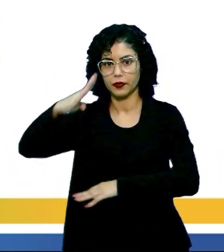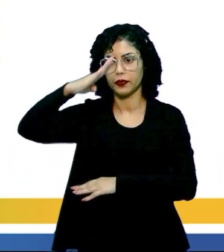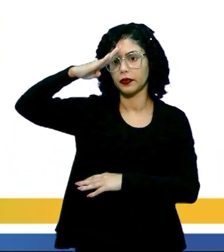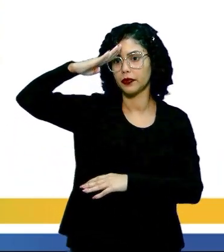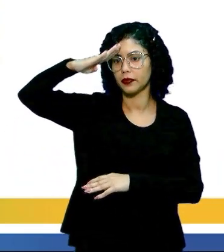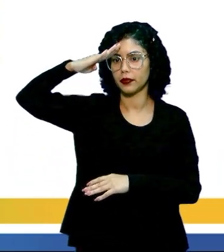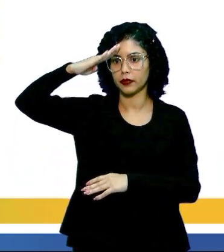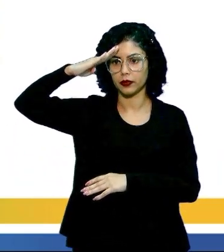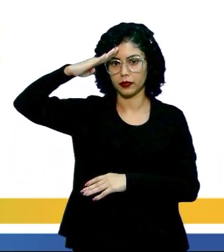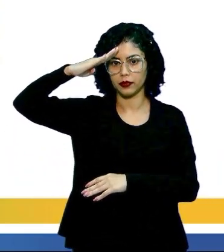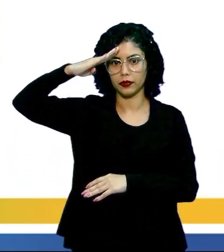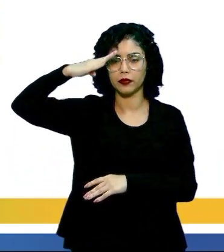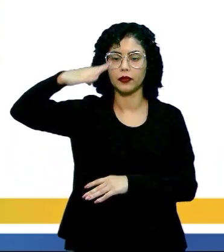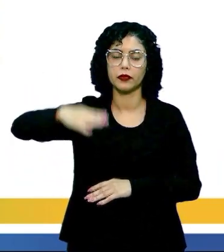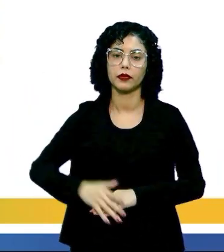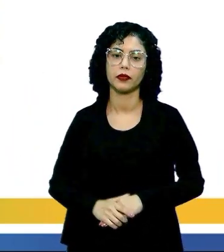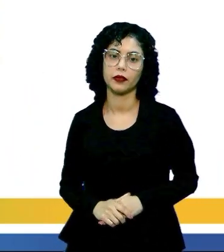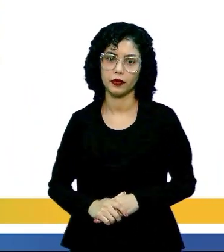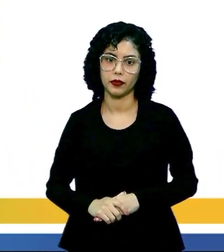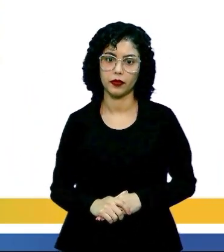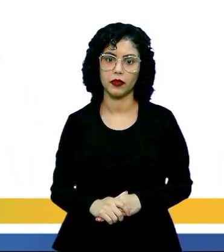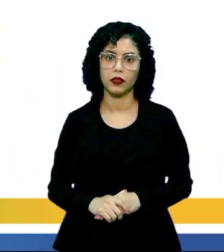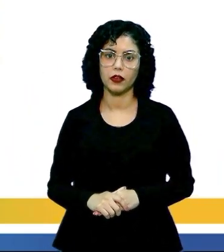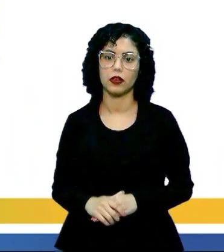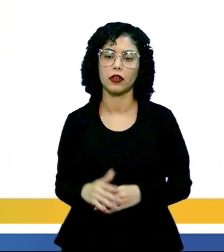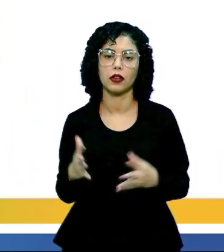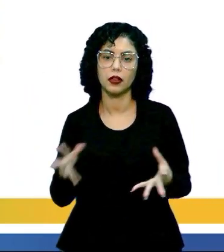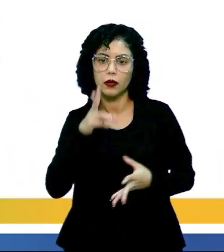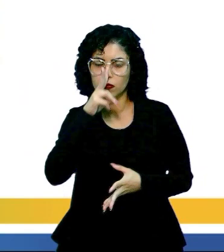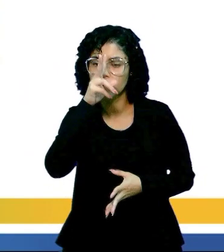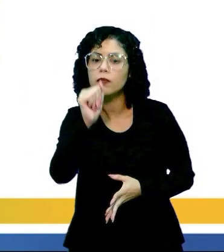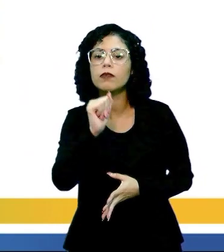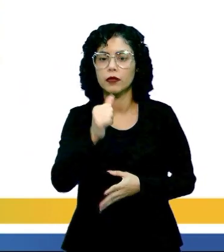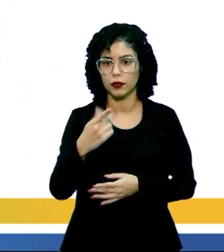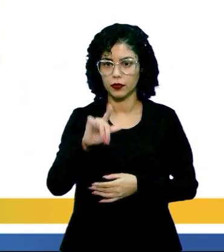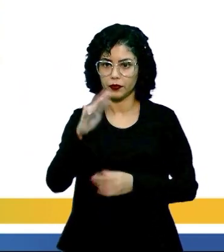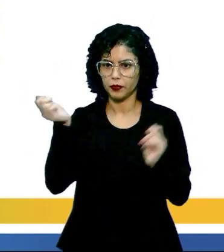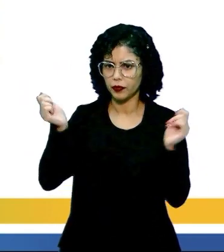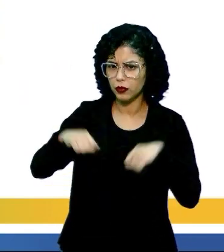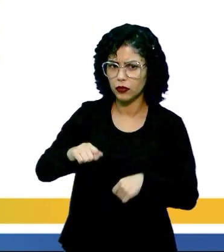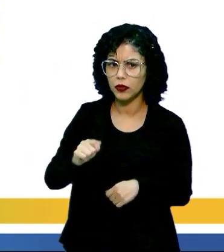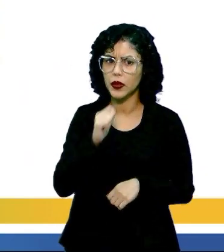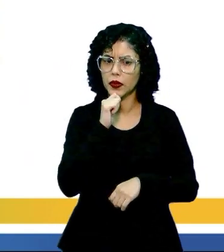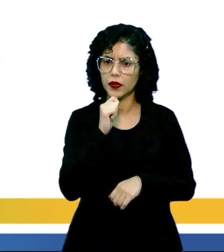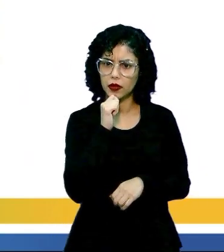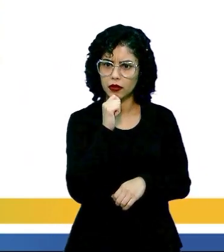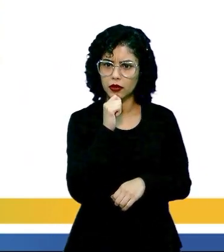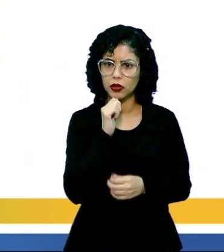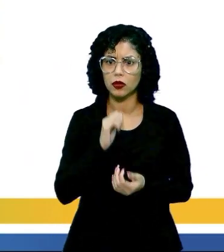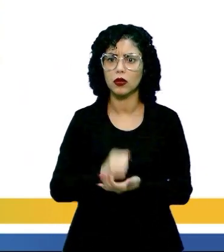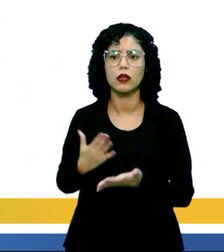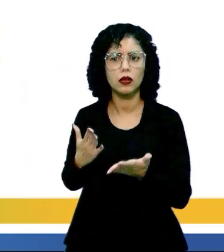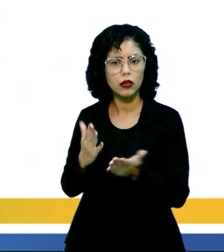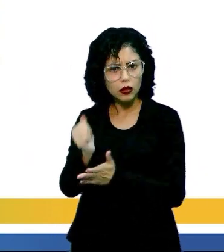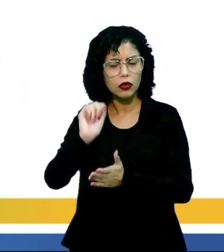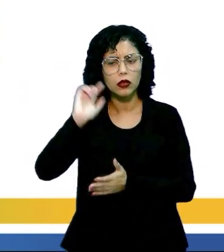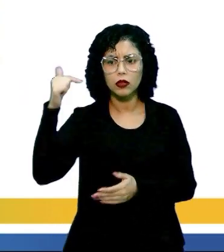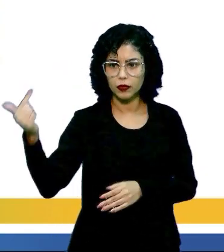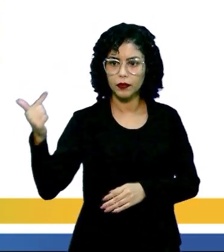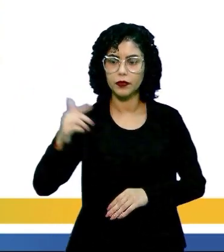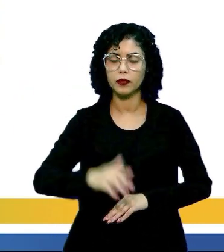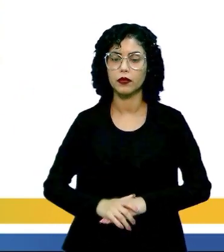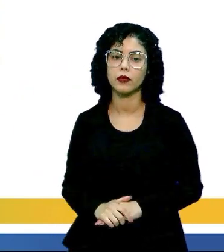sua expansão militar, né? O fortalecimento dos plebeus possibilitou, entre